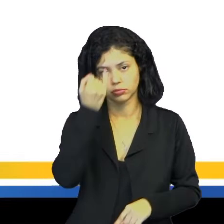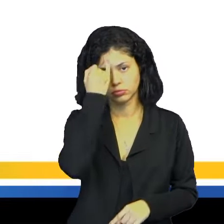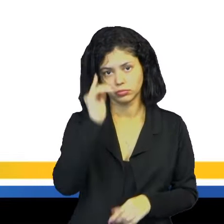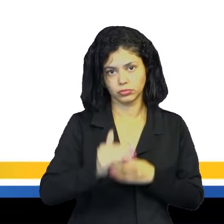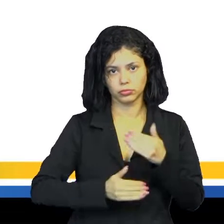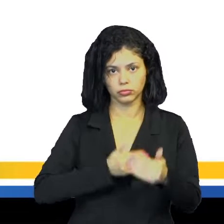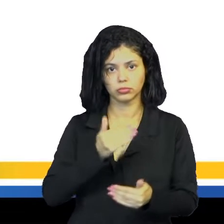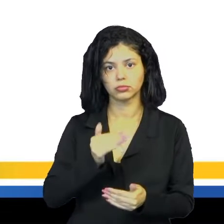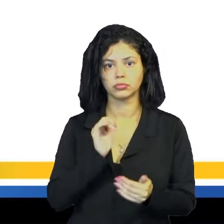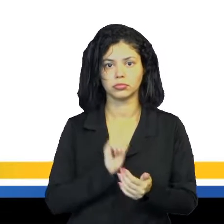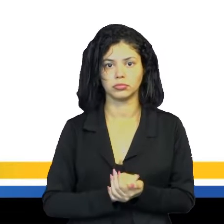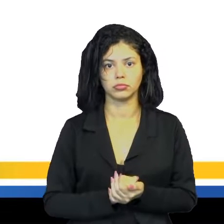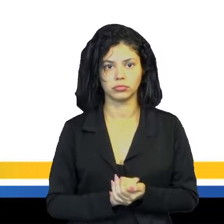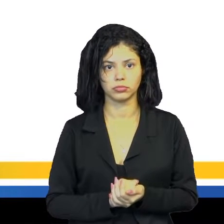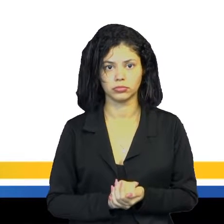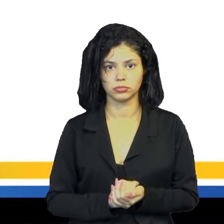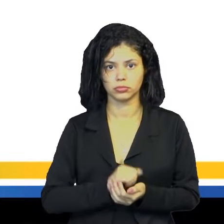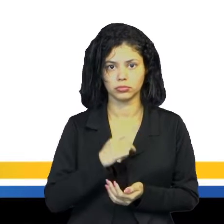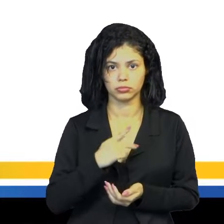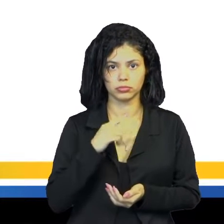de progresso e